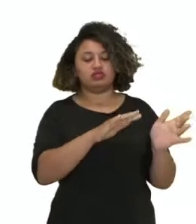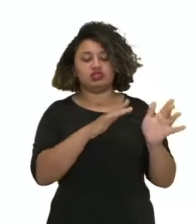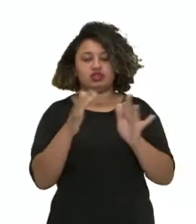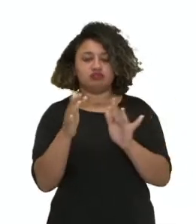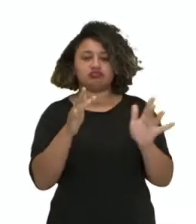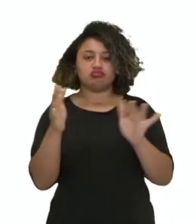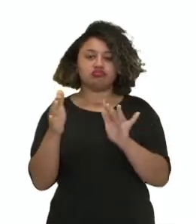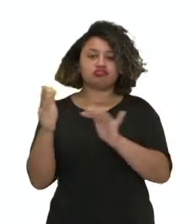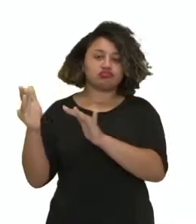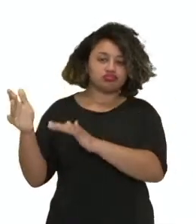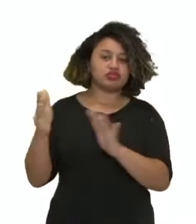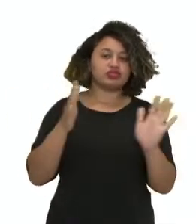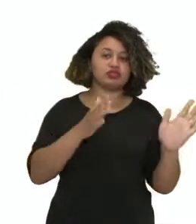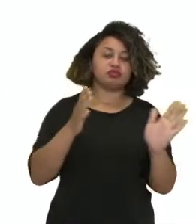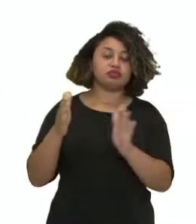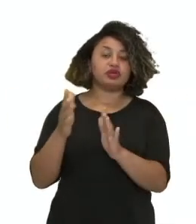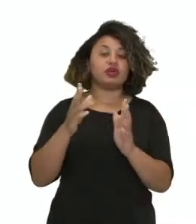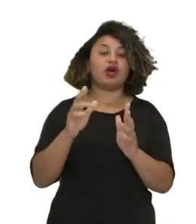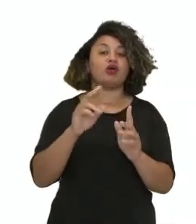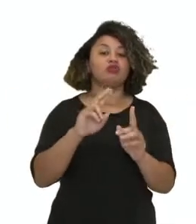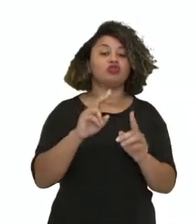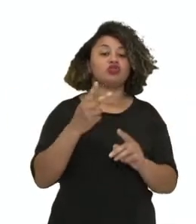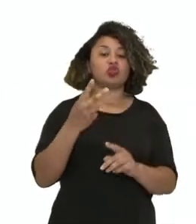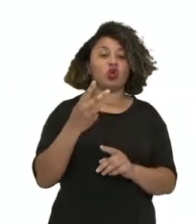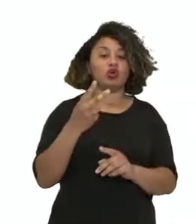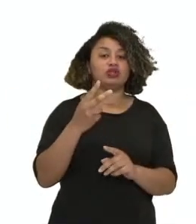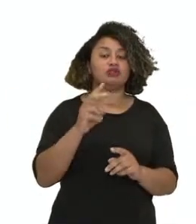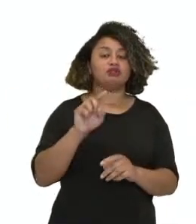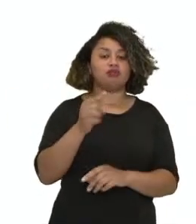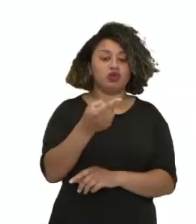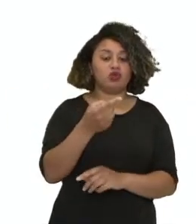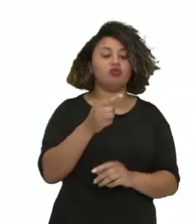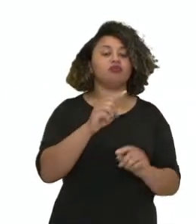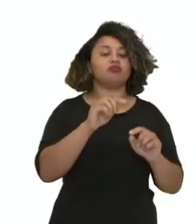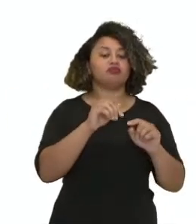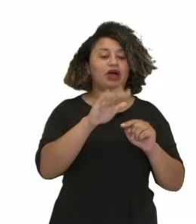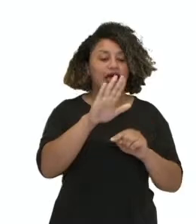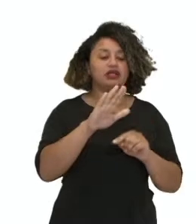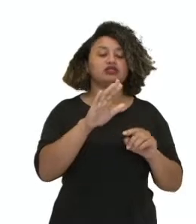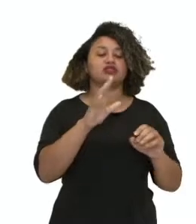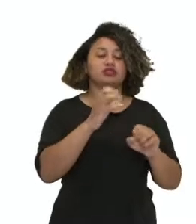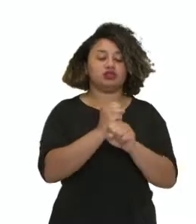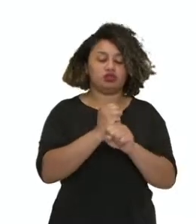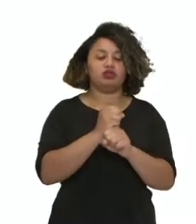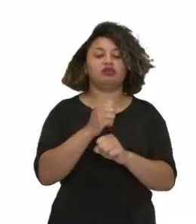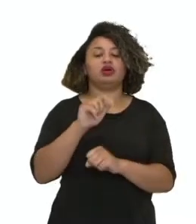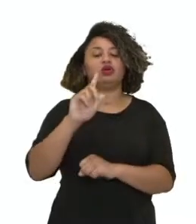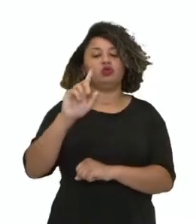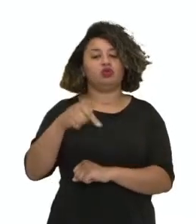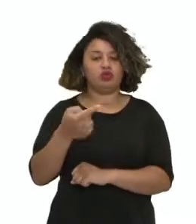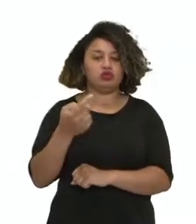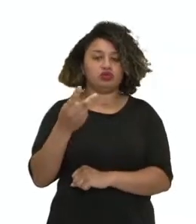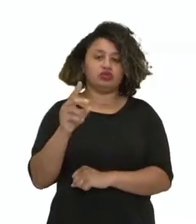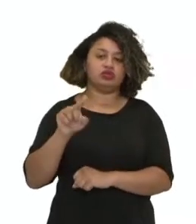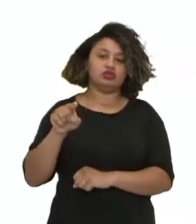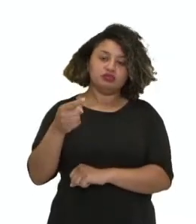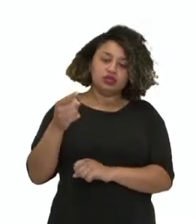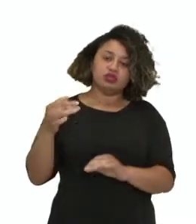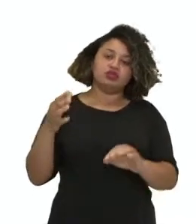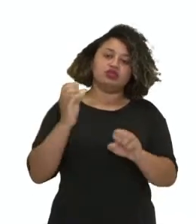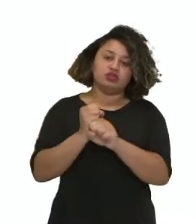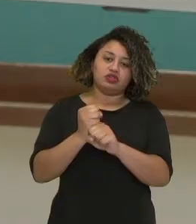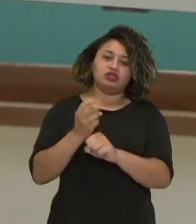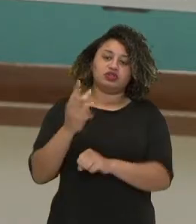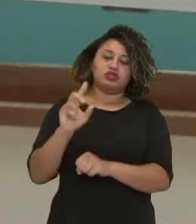assim sucessivamente. Então, esse mesmo termo, né, esse termo que está sendo acrescentado ao termo anterior, é chamado